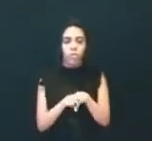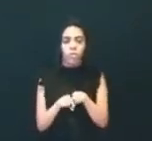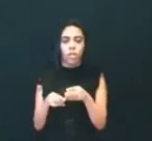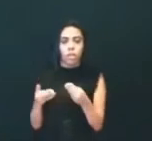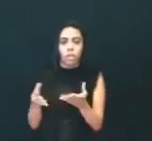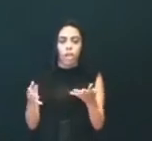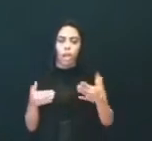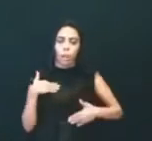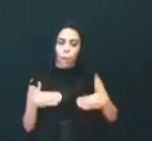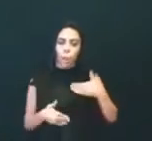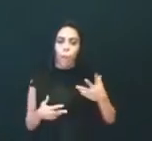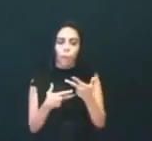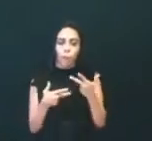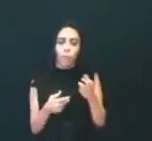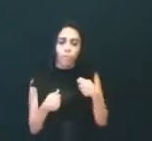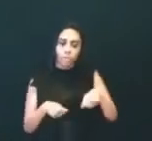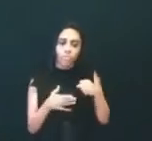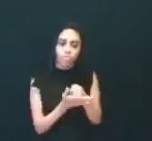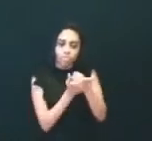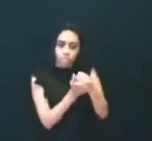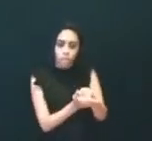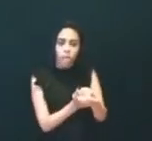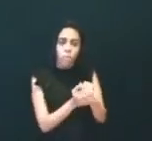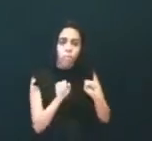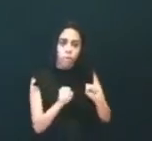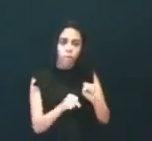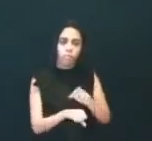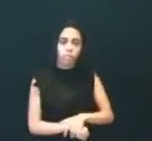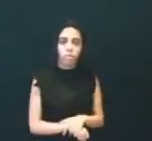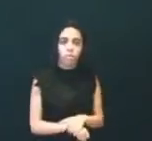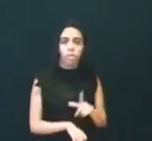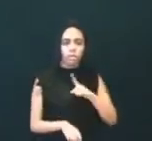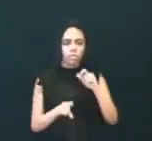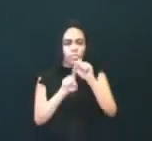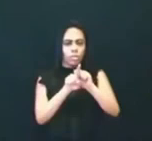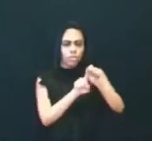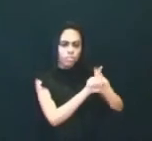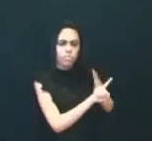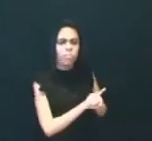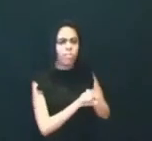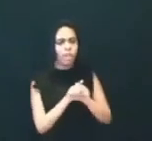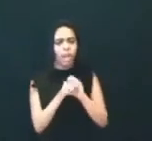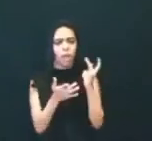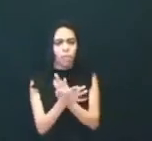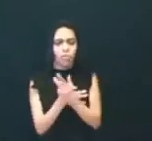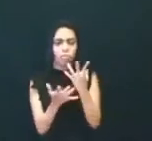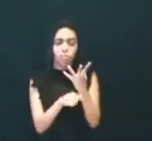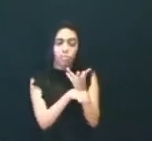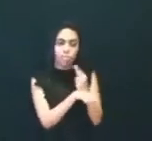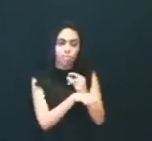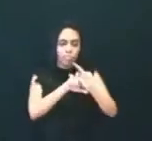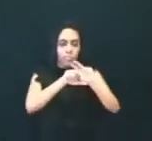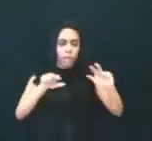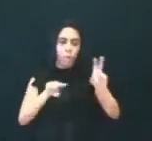Doação de Órgãos e Tecidos. Então, existem durante todo esse mês foram várias atividades, e é realmente